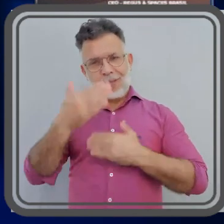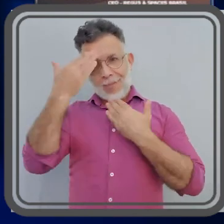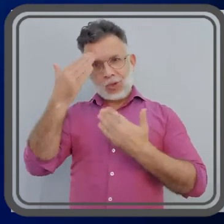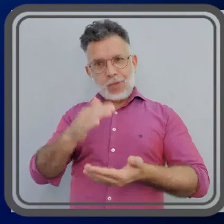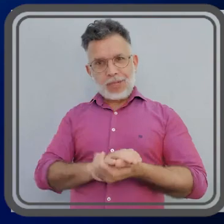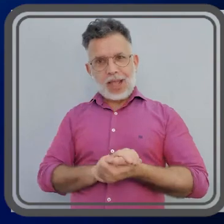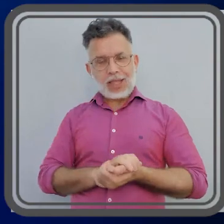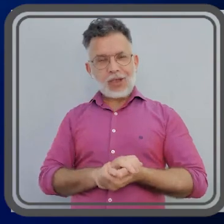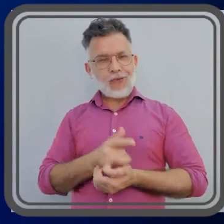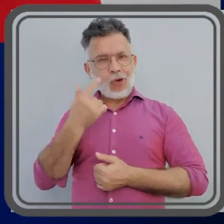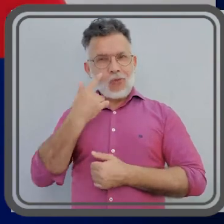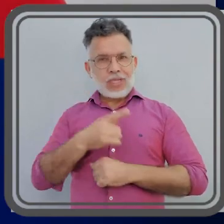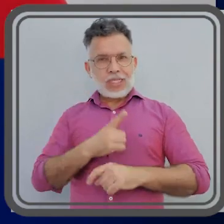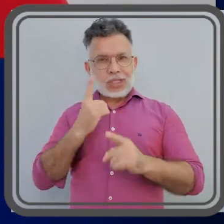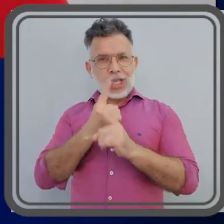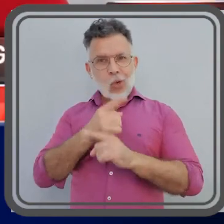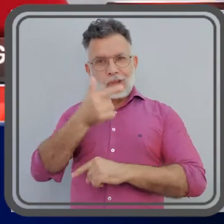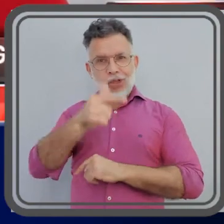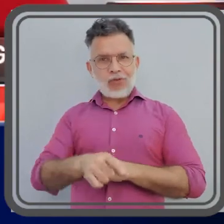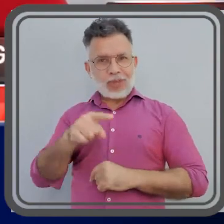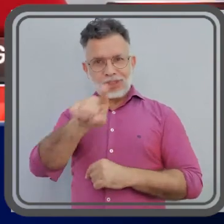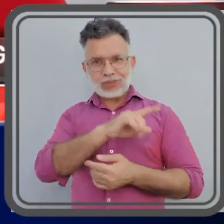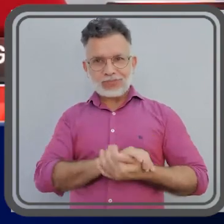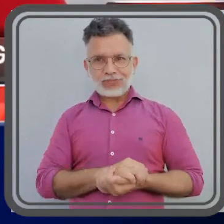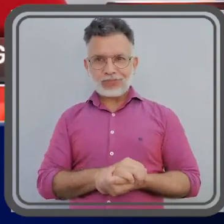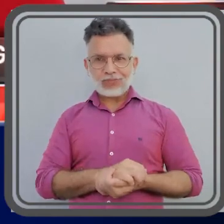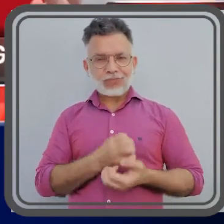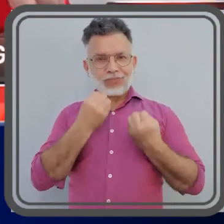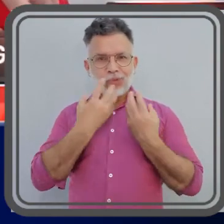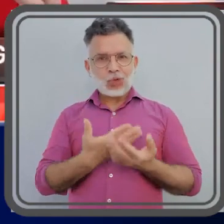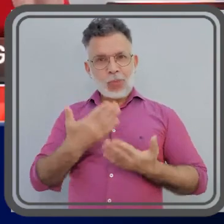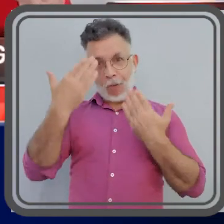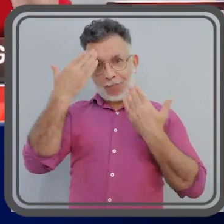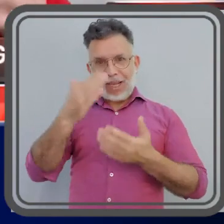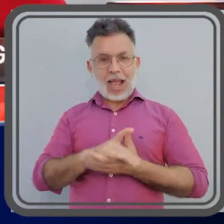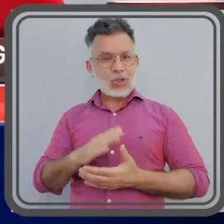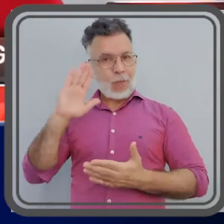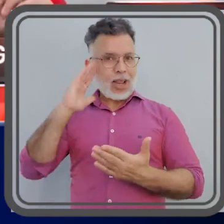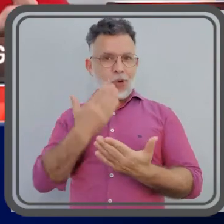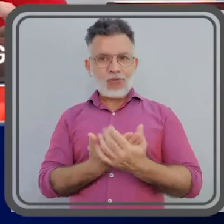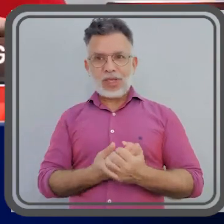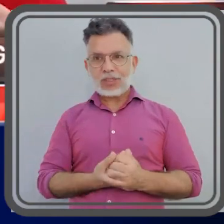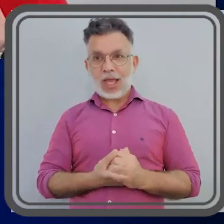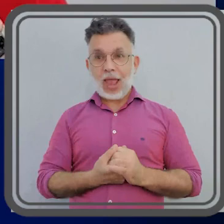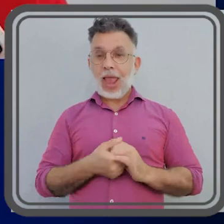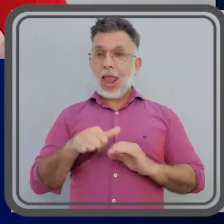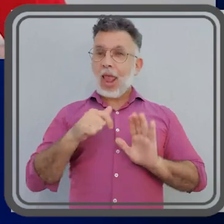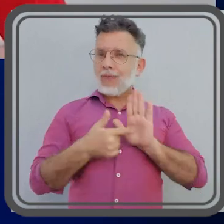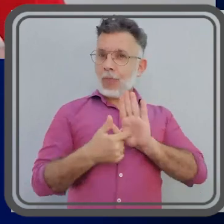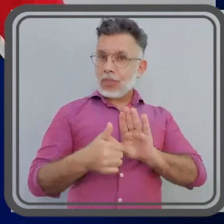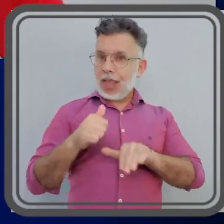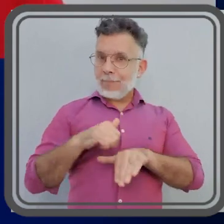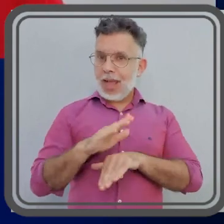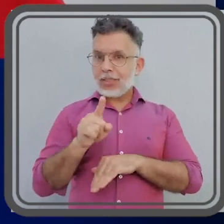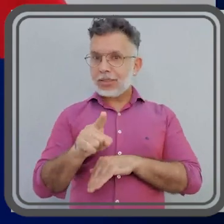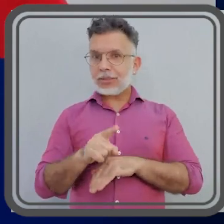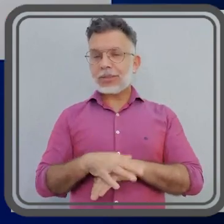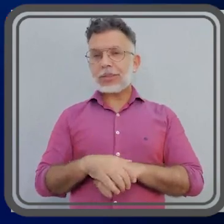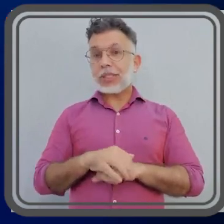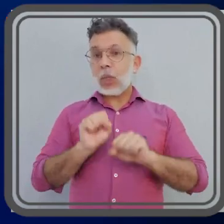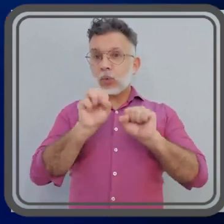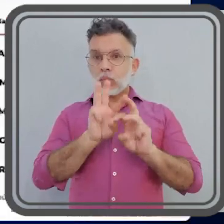obrigado, Thiago, e vamos ver se a gente se encontra novamente. Muito bom, obrigado pela confiança, né? Então, vou mostrar mais uma vez aqui, gente, o